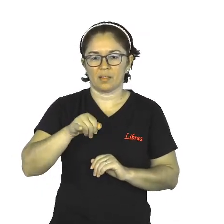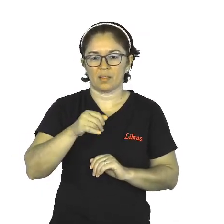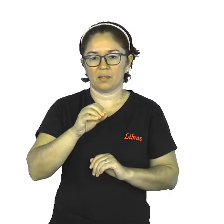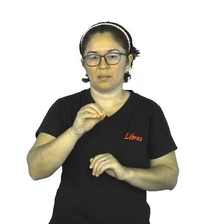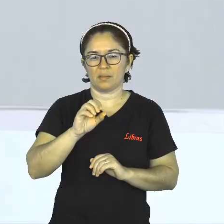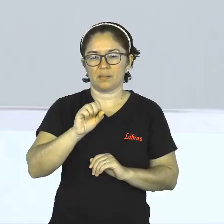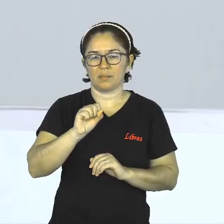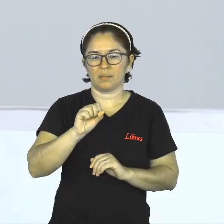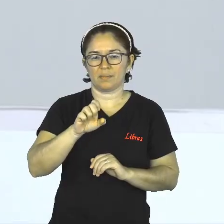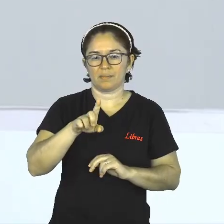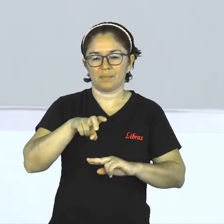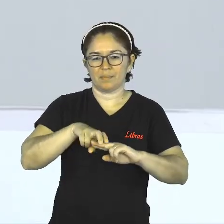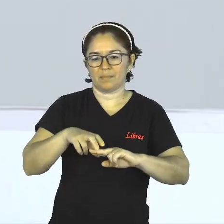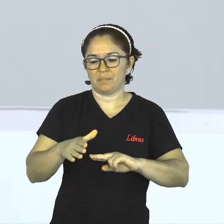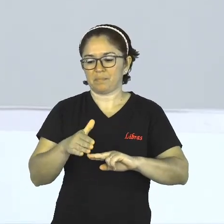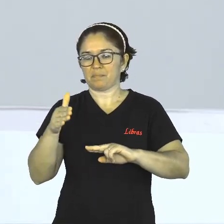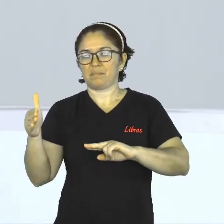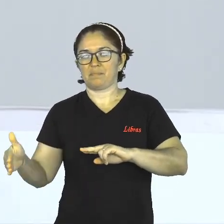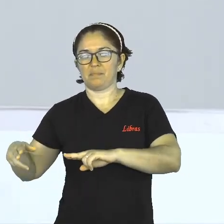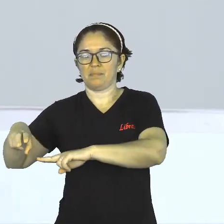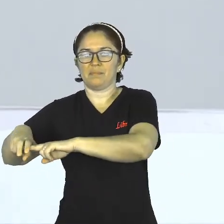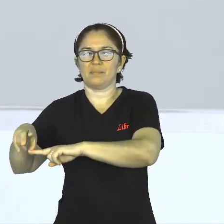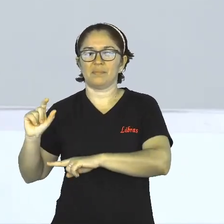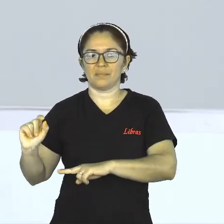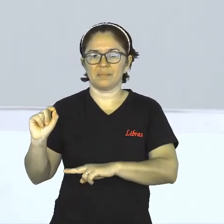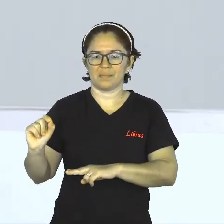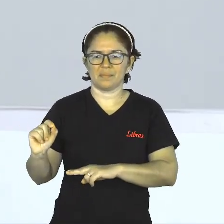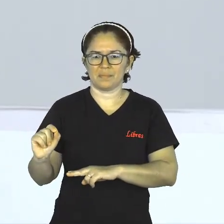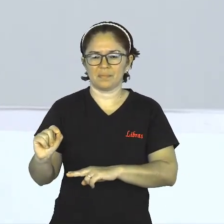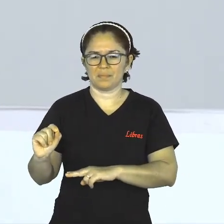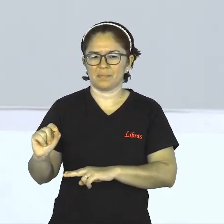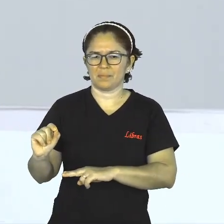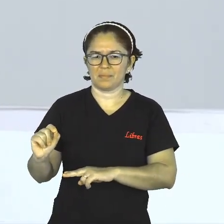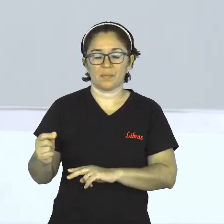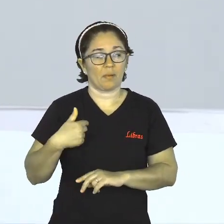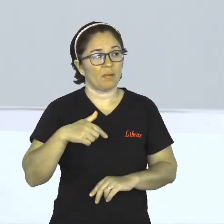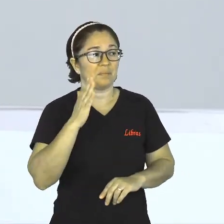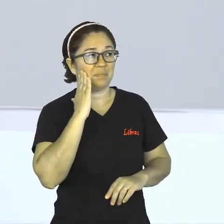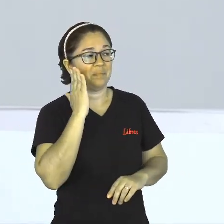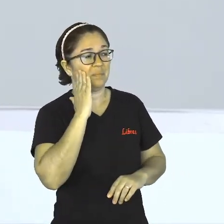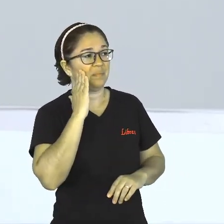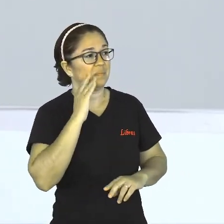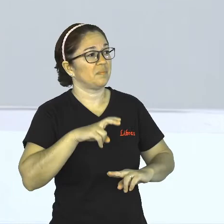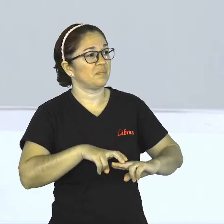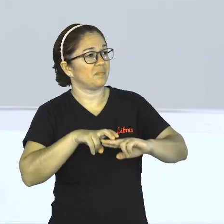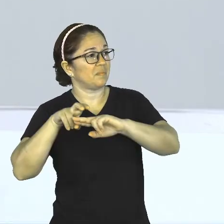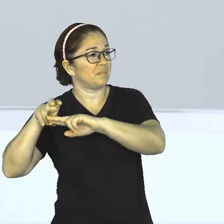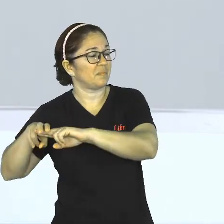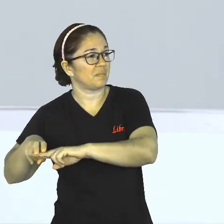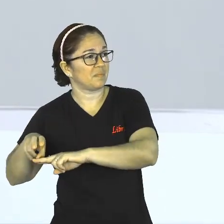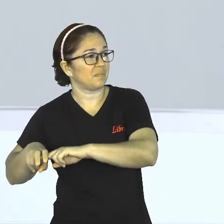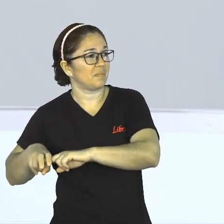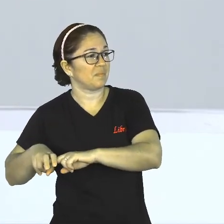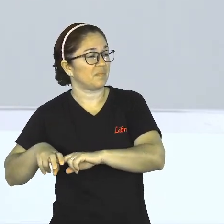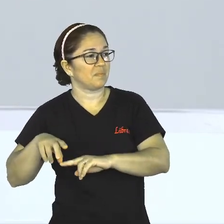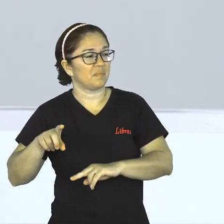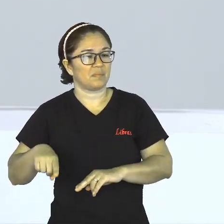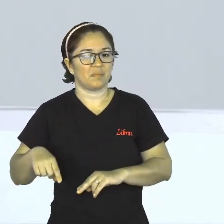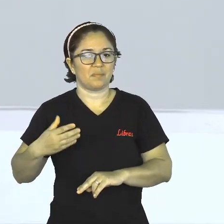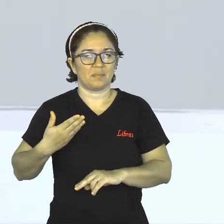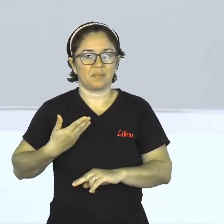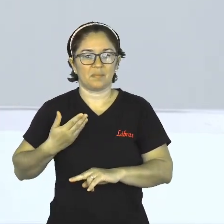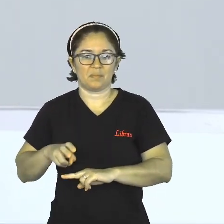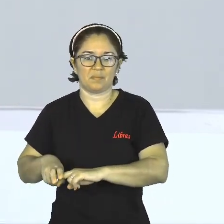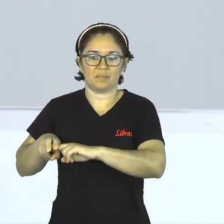José? Eu sei, professora. Do lado direito do José está a Mari e do lado esquerdo o